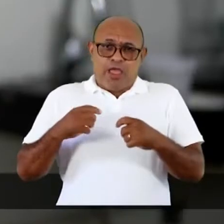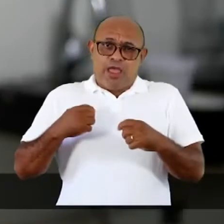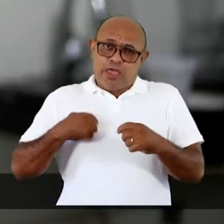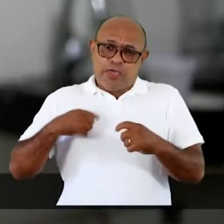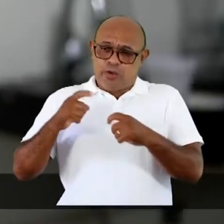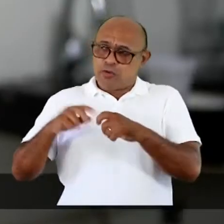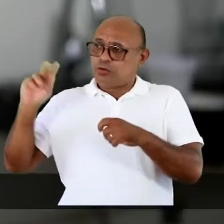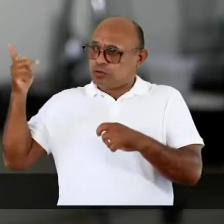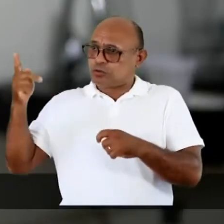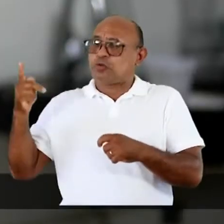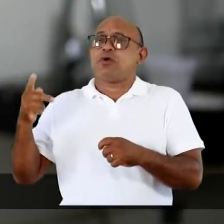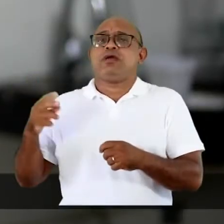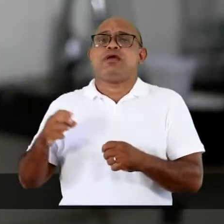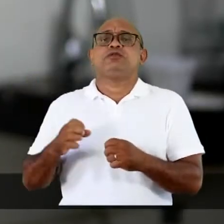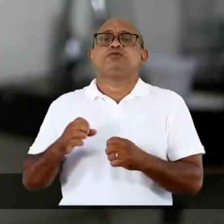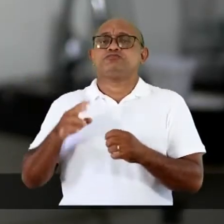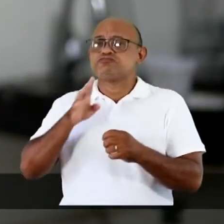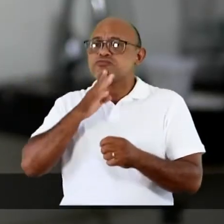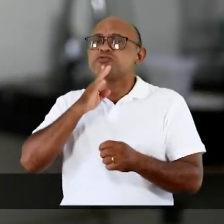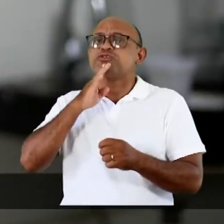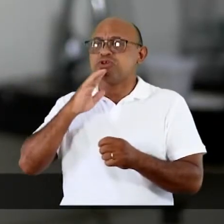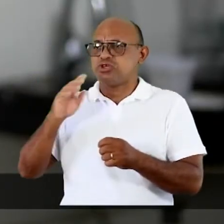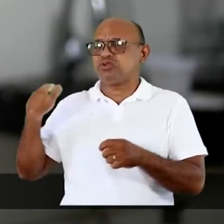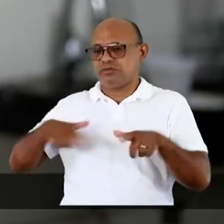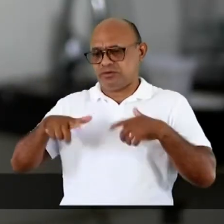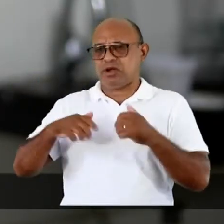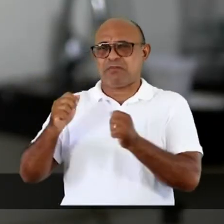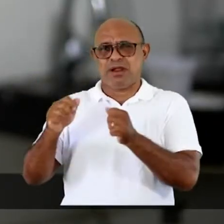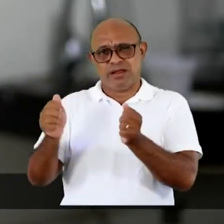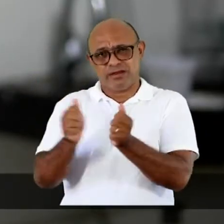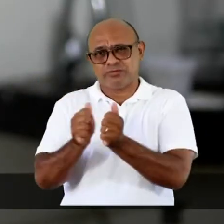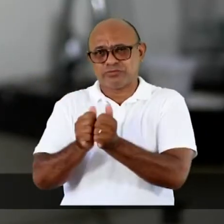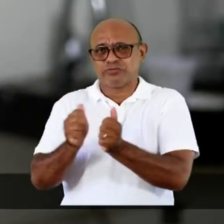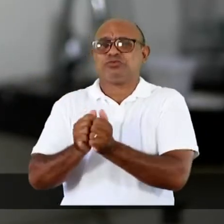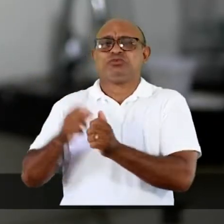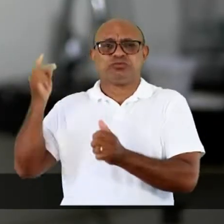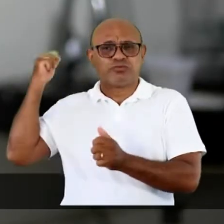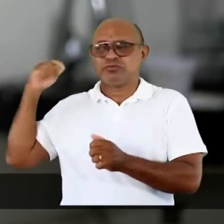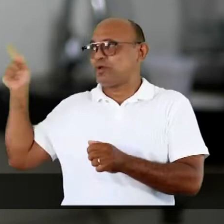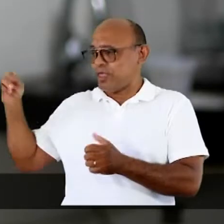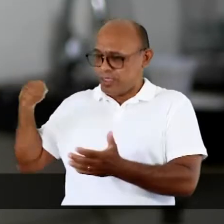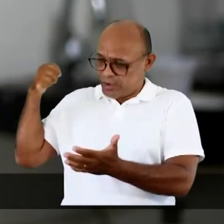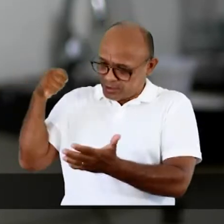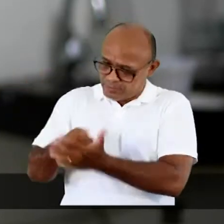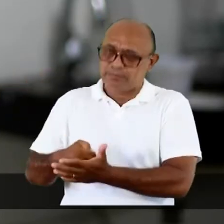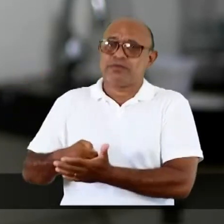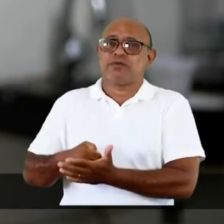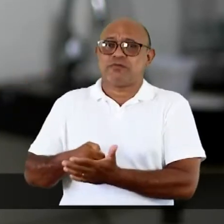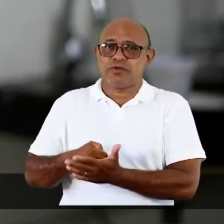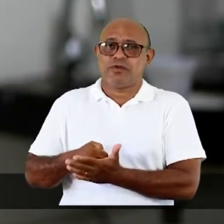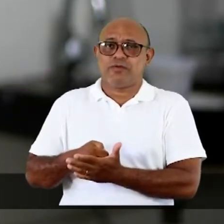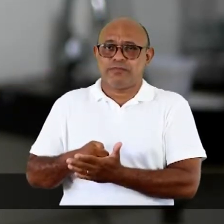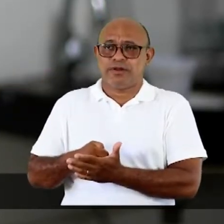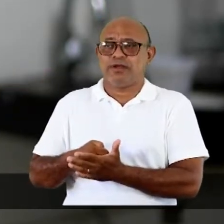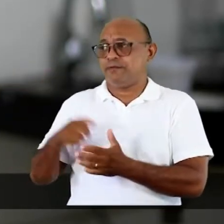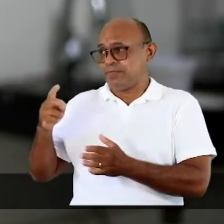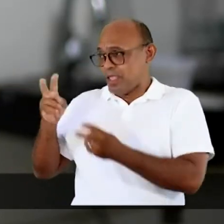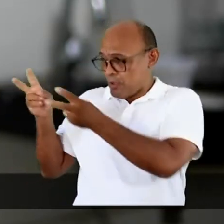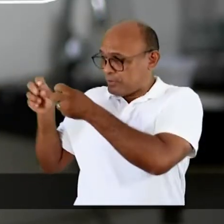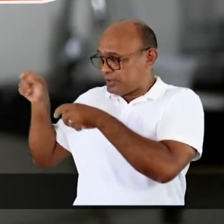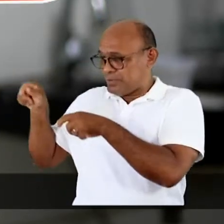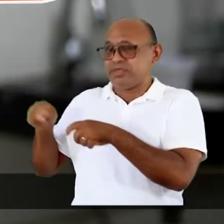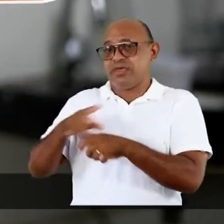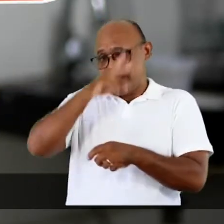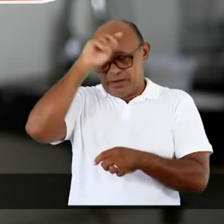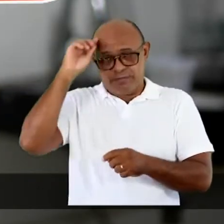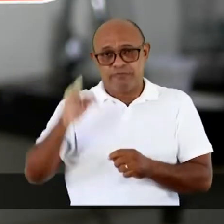Pelo que eu conheço o doutor Hélio, esse tempo todo trabalhando com ele, trabalhando diretamente com ele, sendo cobrada das coisas com ele,